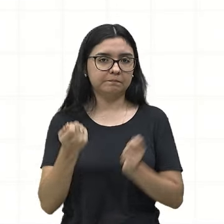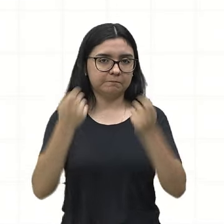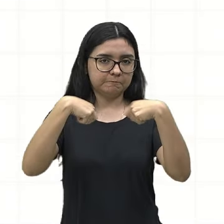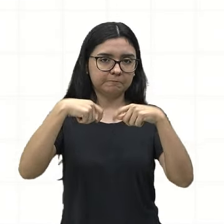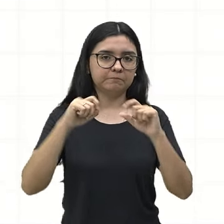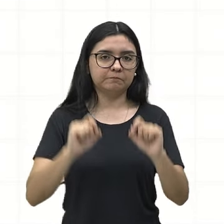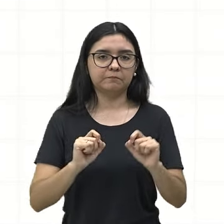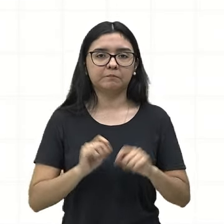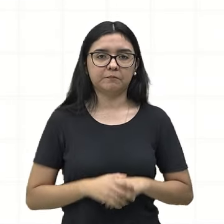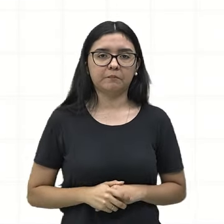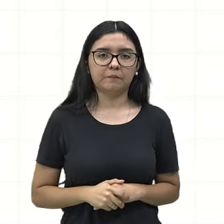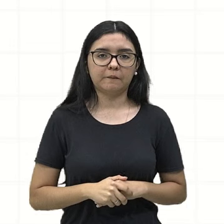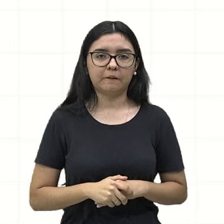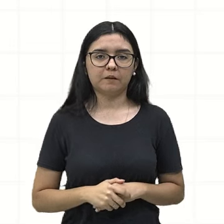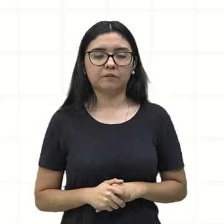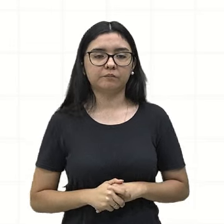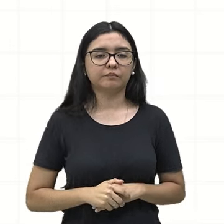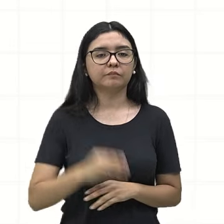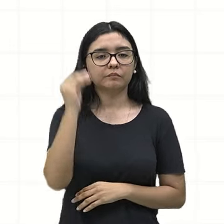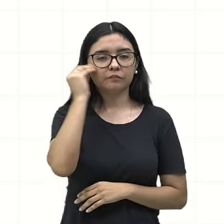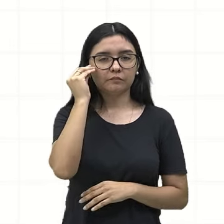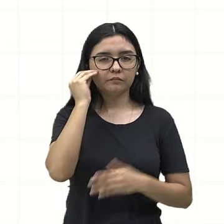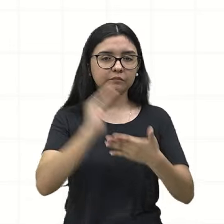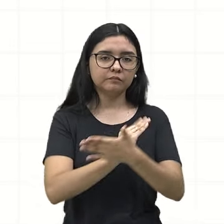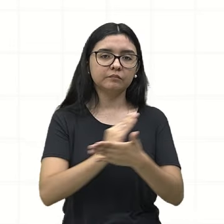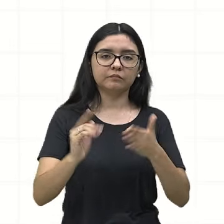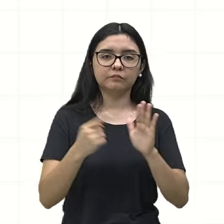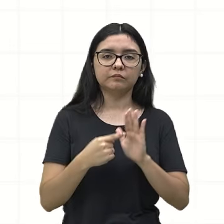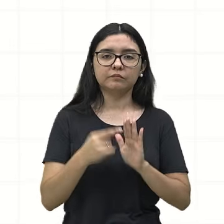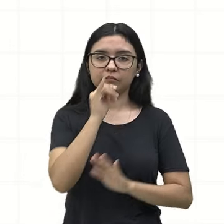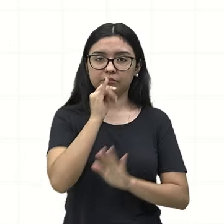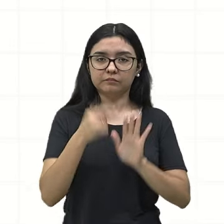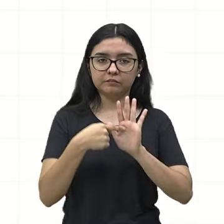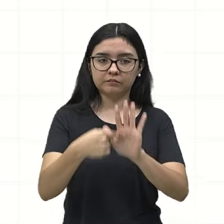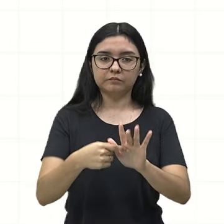produto de números primos. Veja só os exemplos aqui, ó.